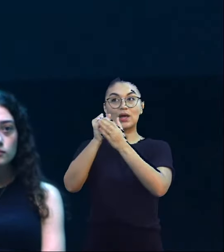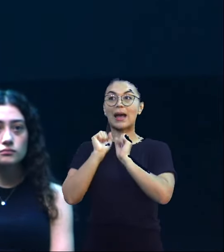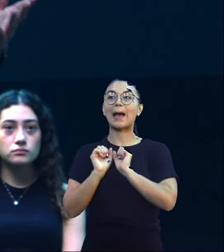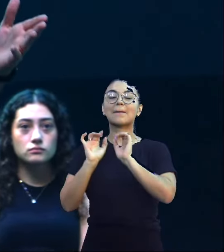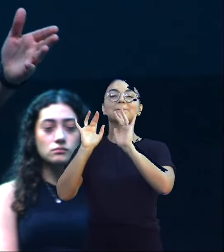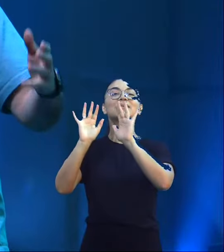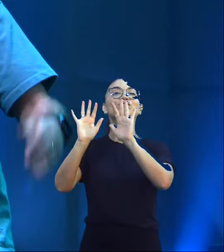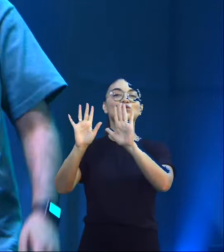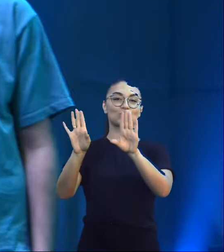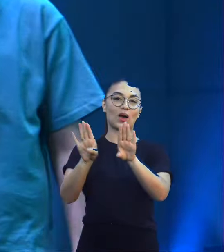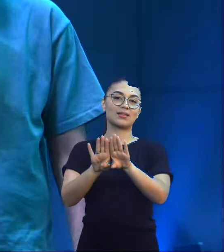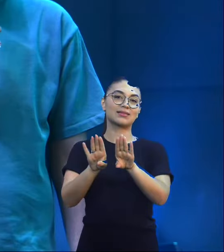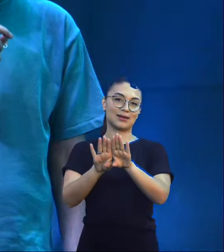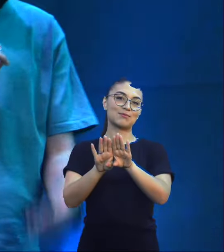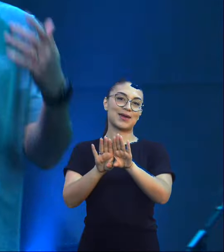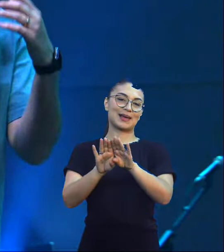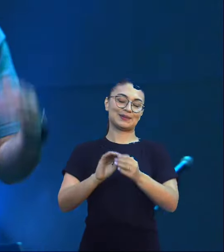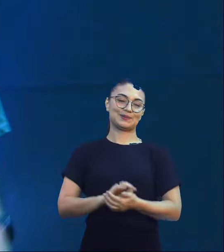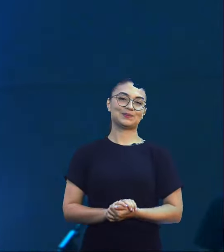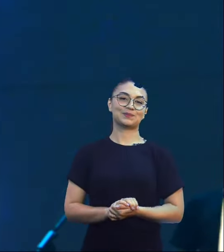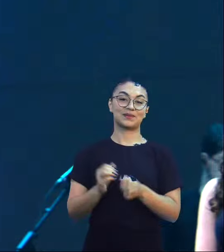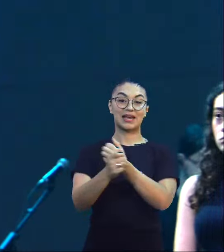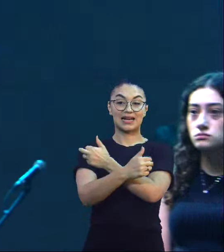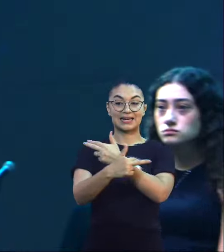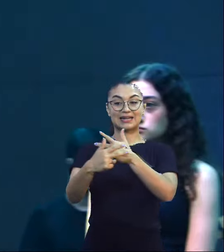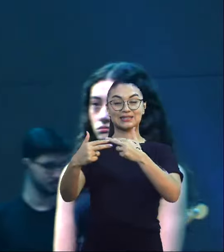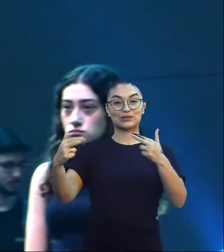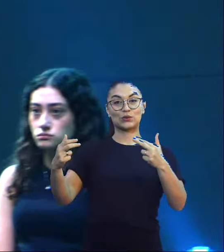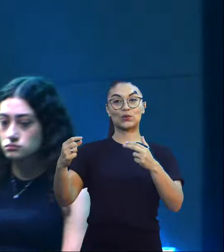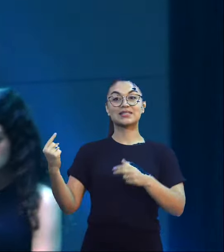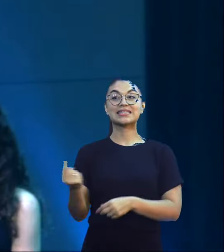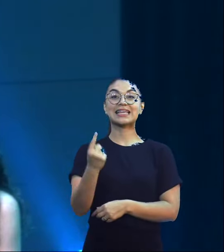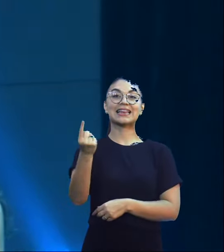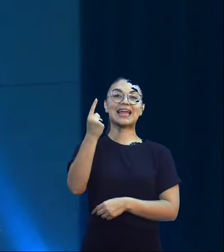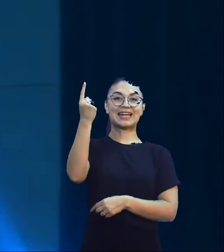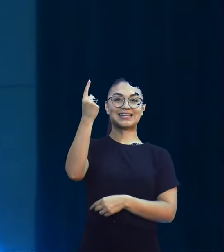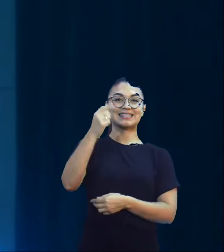algo eterno. Feche os teus olhos no seu lugar.